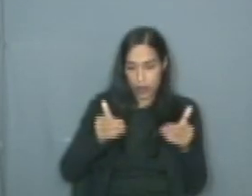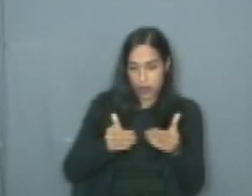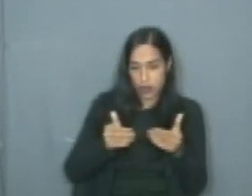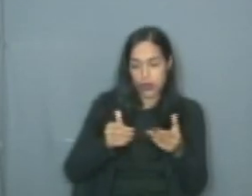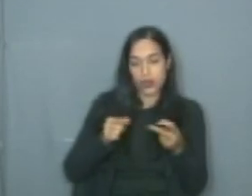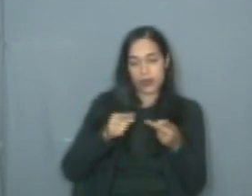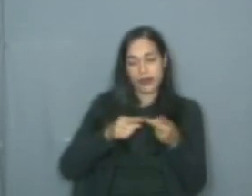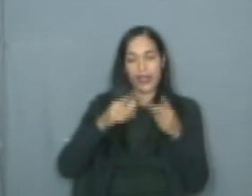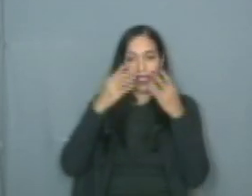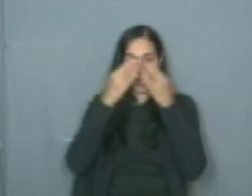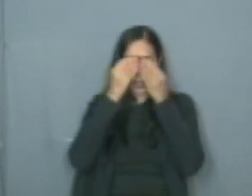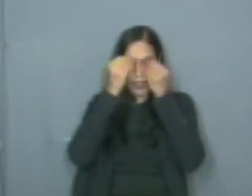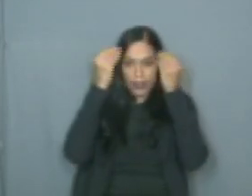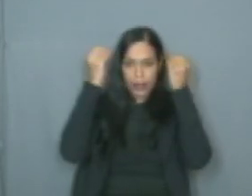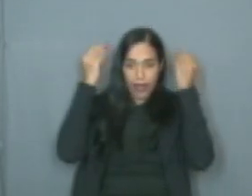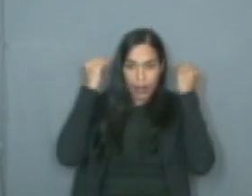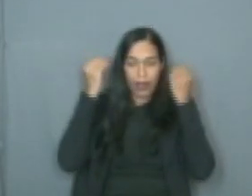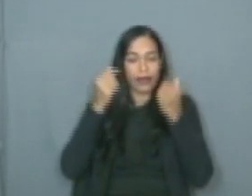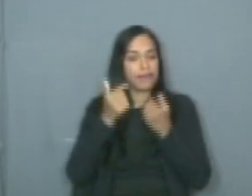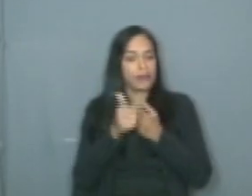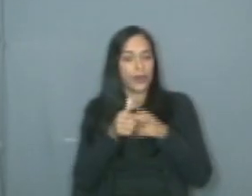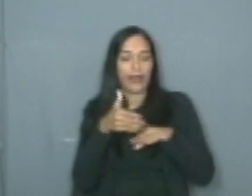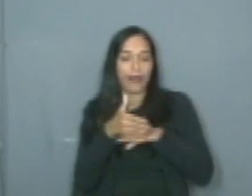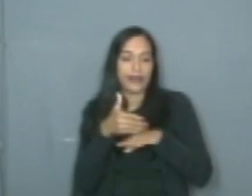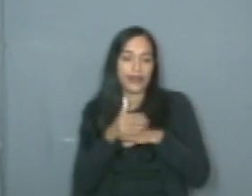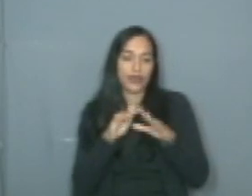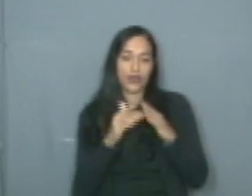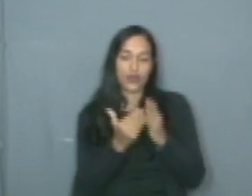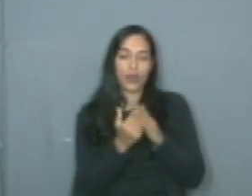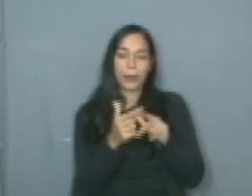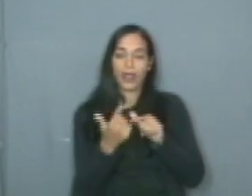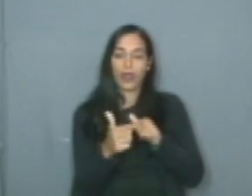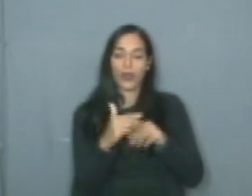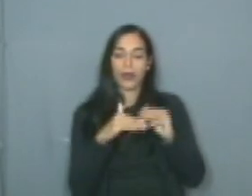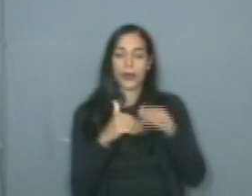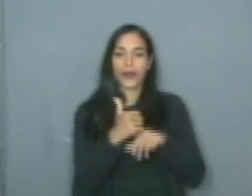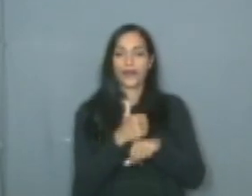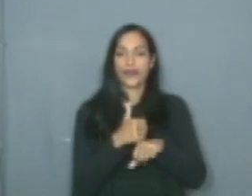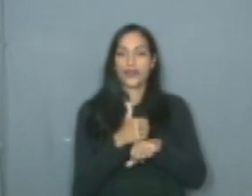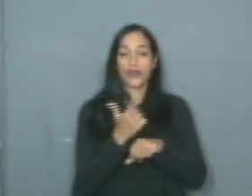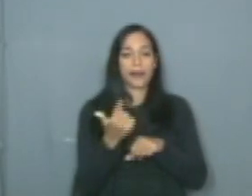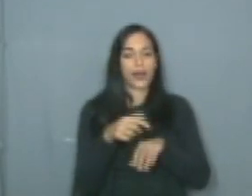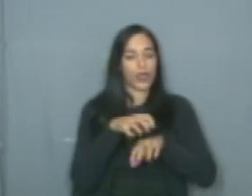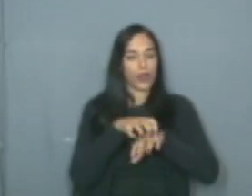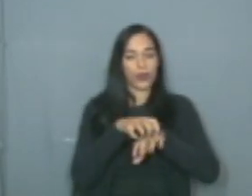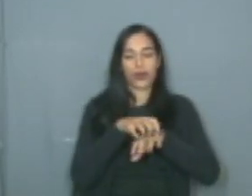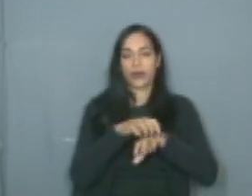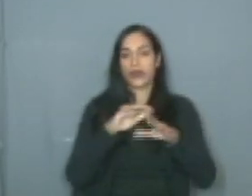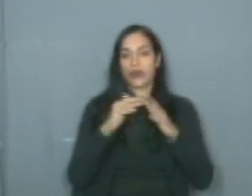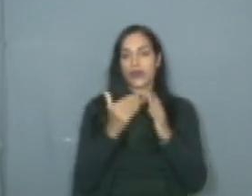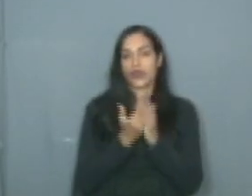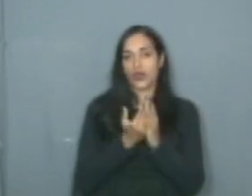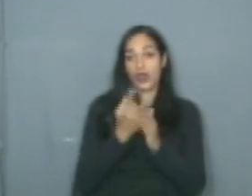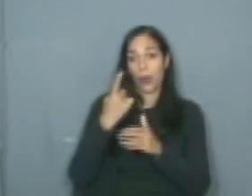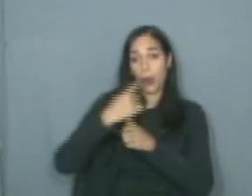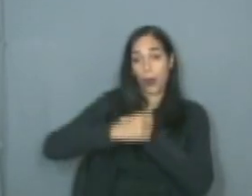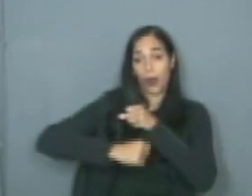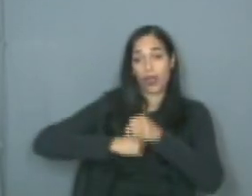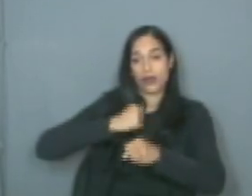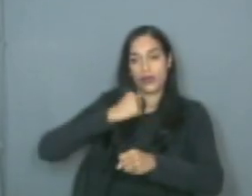não está tendo acesso à escola, porque a escola não tem um profissional e porque ele não tem um transporte para ir para a escola. Há um